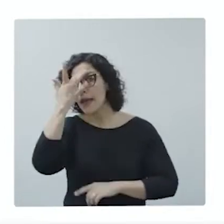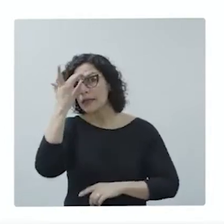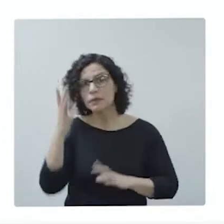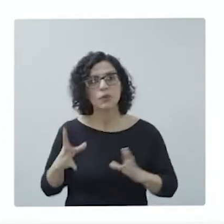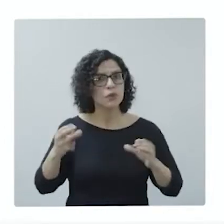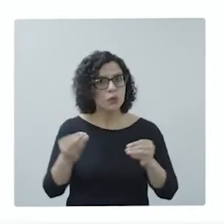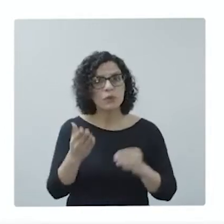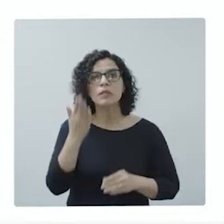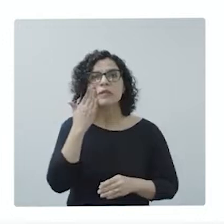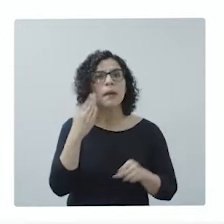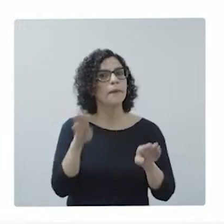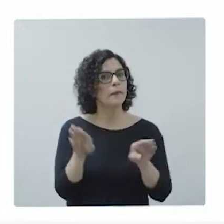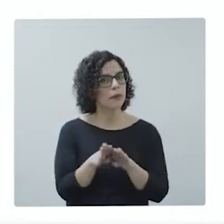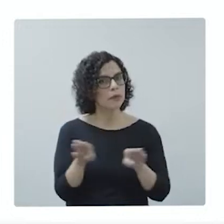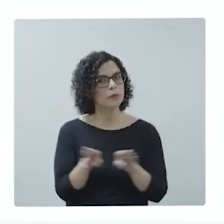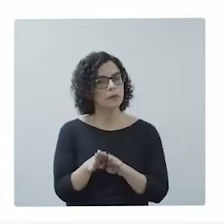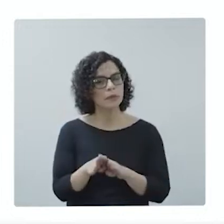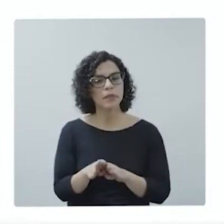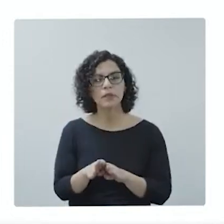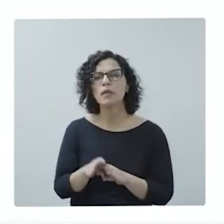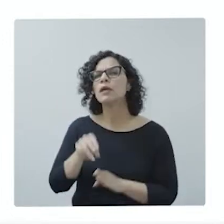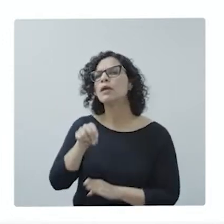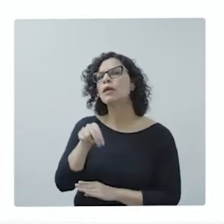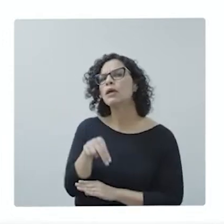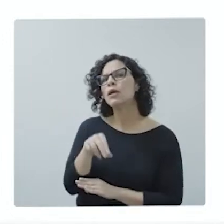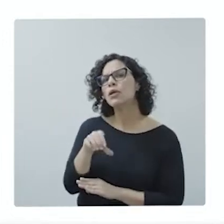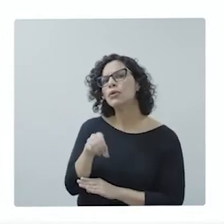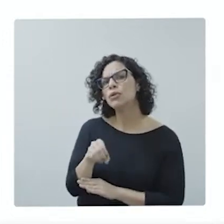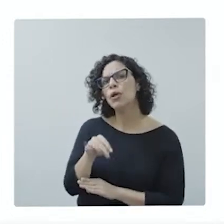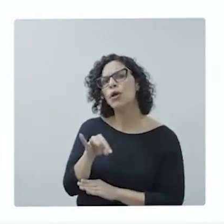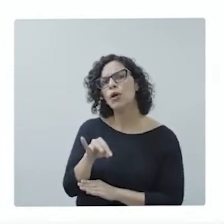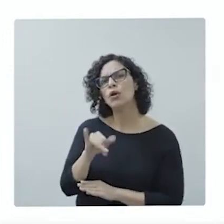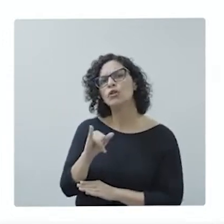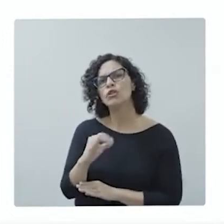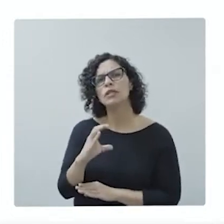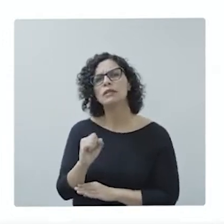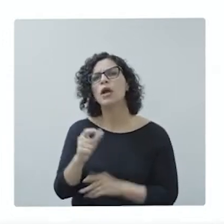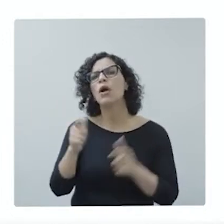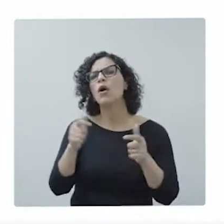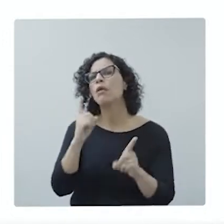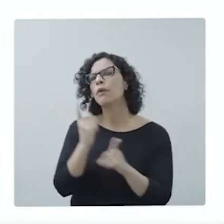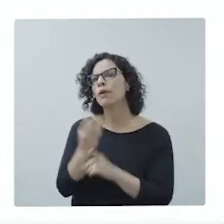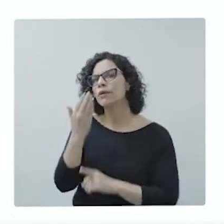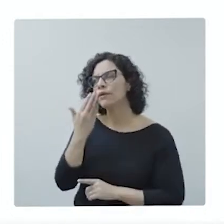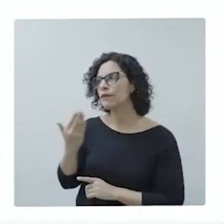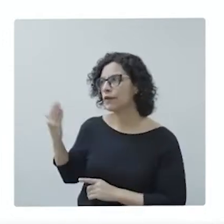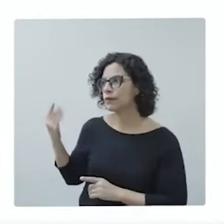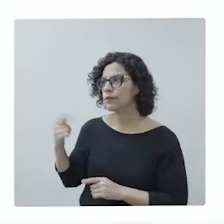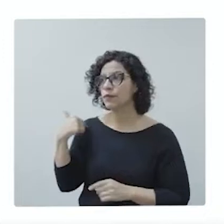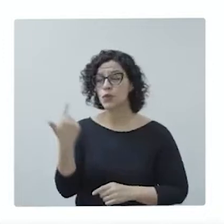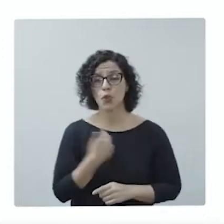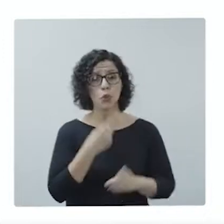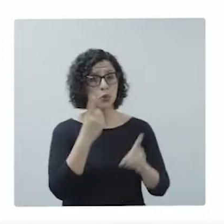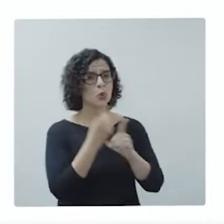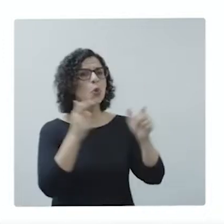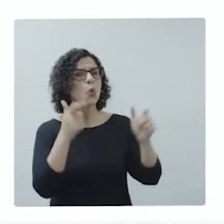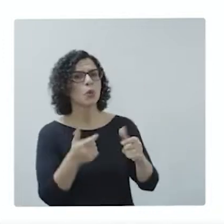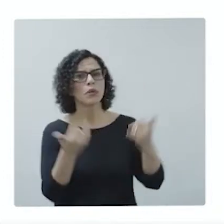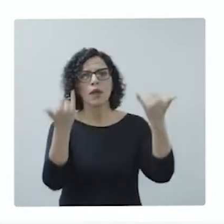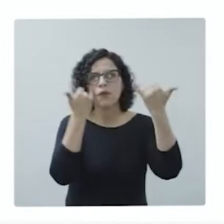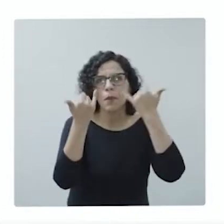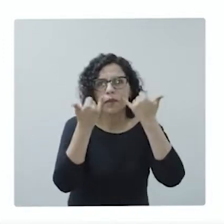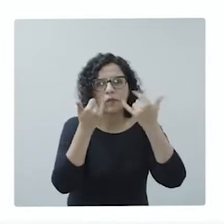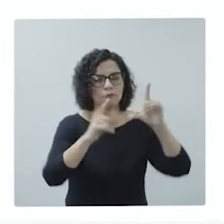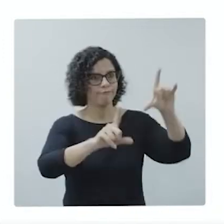outras pessoas. E as notícias, aonde nós podemos encontrar? Olhem lá na tela. Nós temos